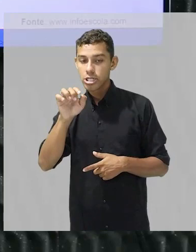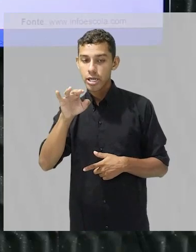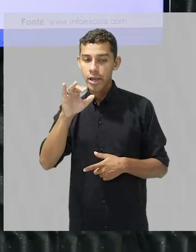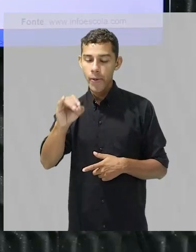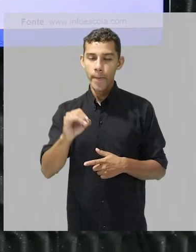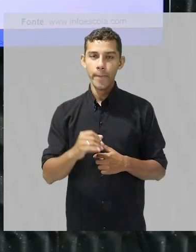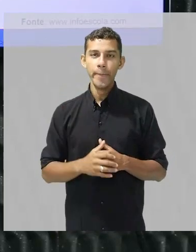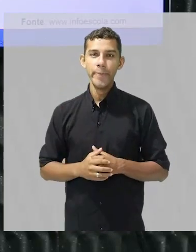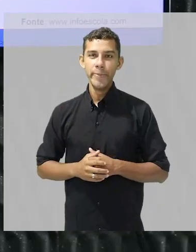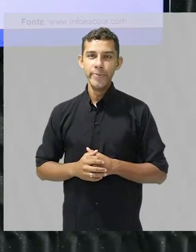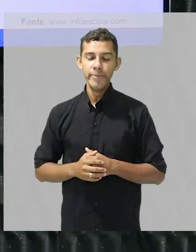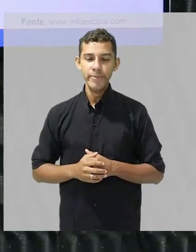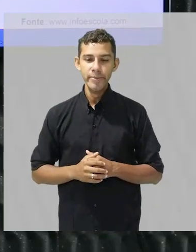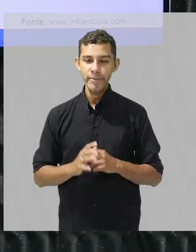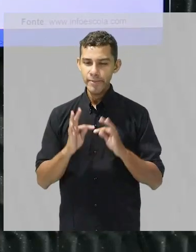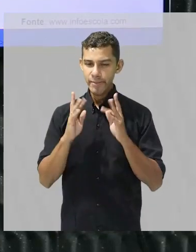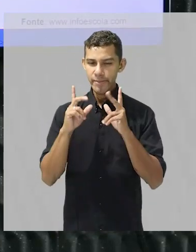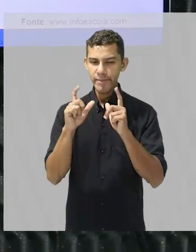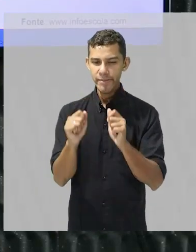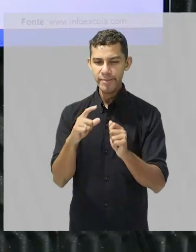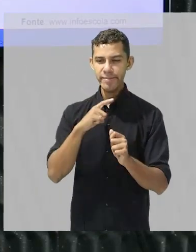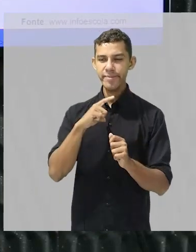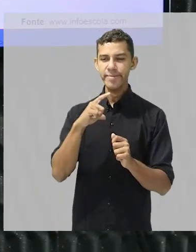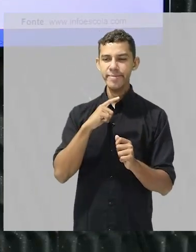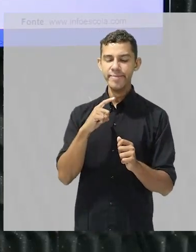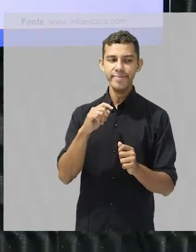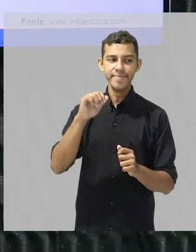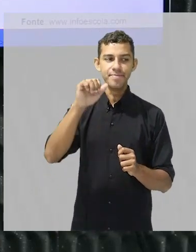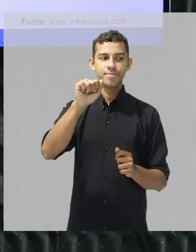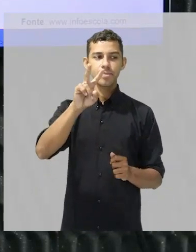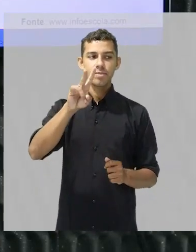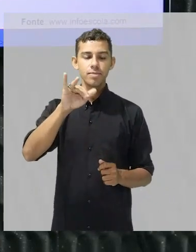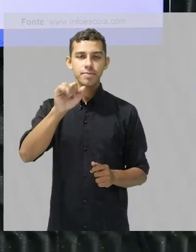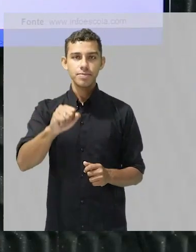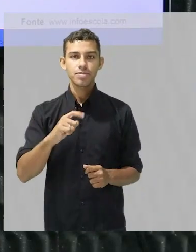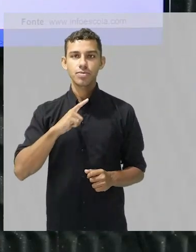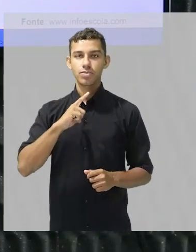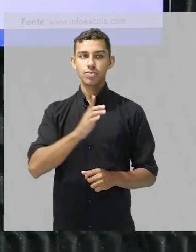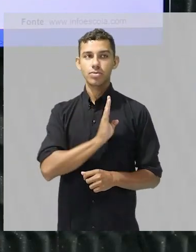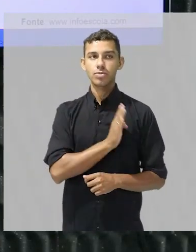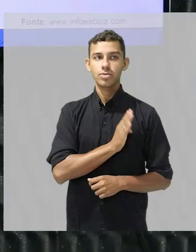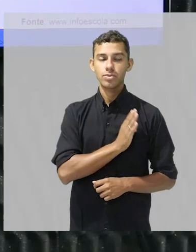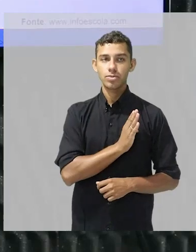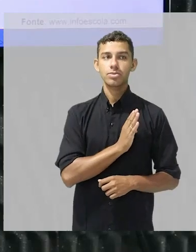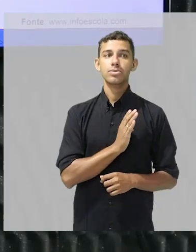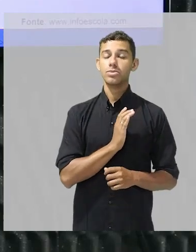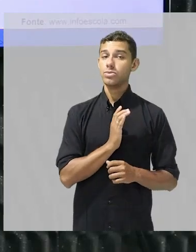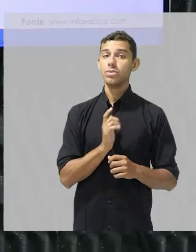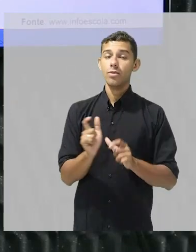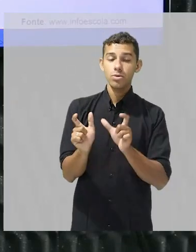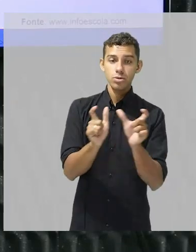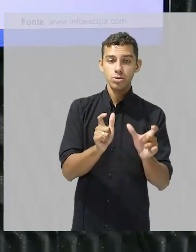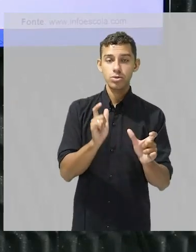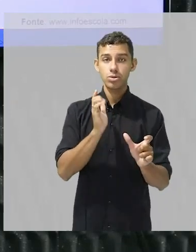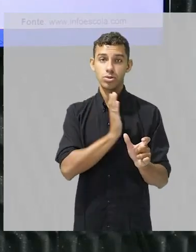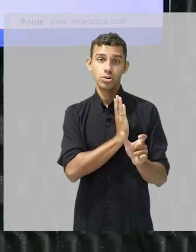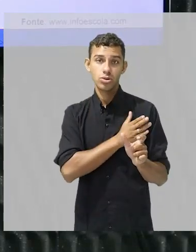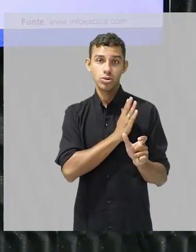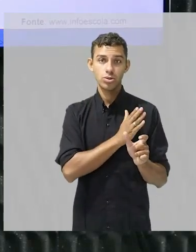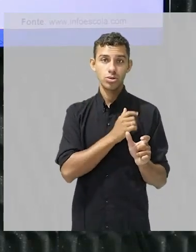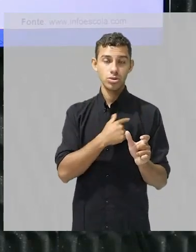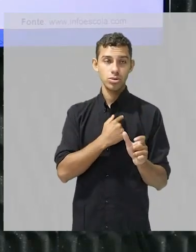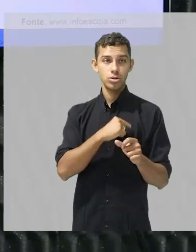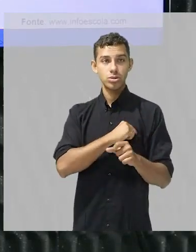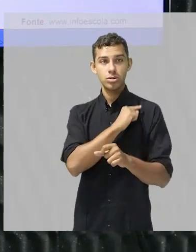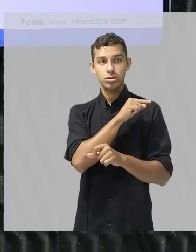olha, toda veia, ela transporta sangue do coração, aliás, sangue de qualquer parte do corpo para o